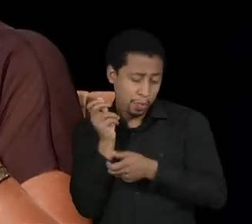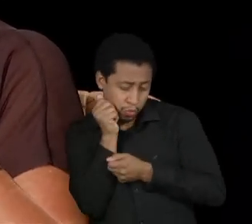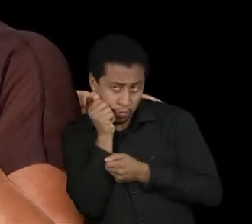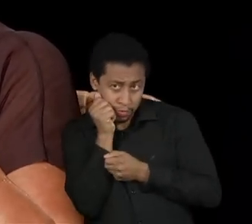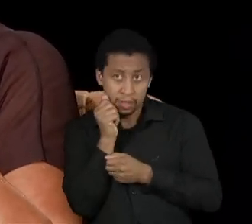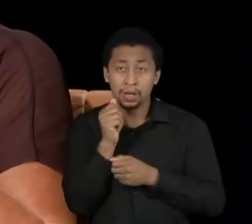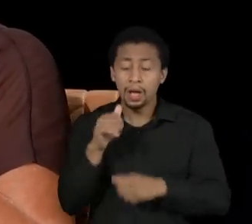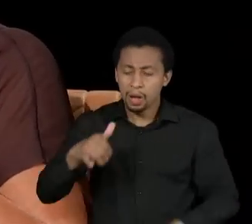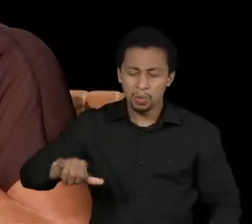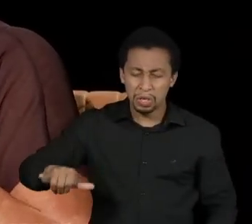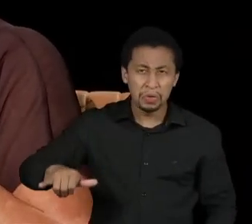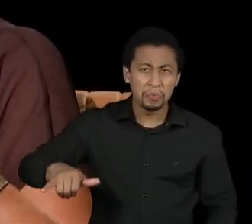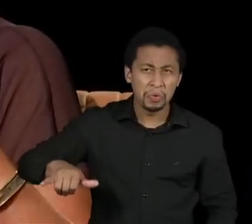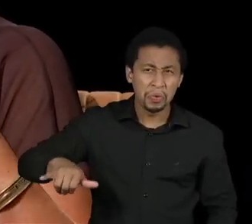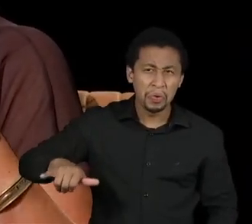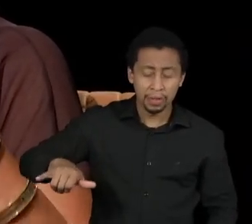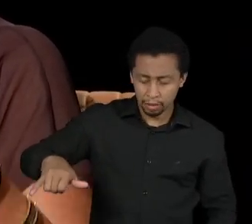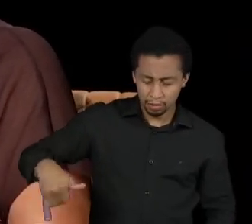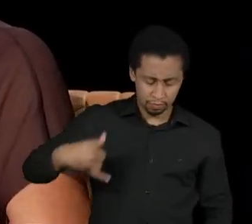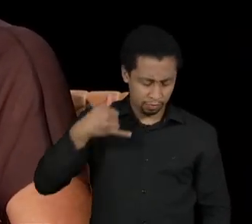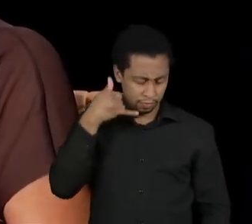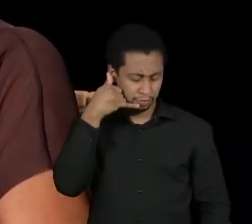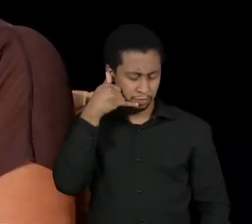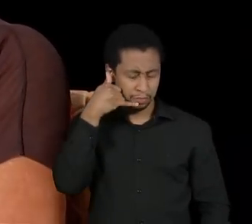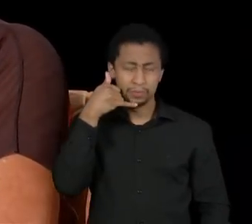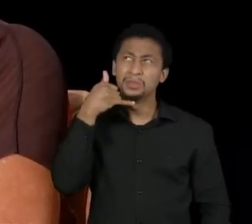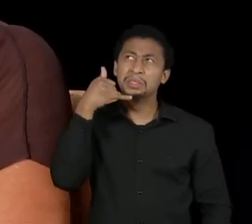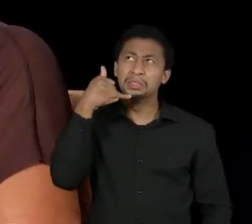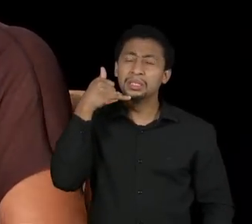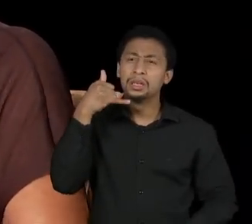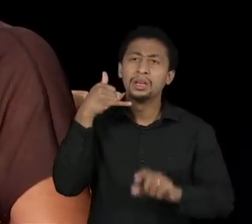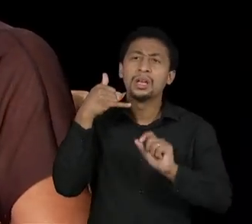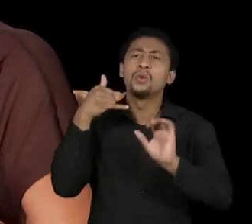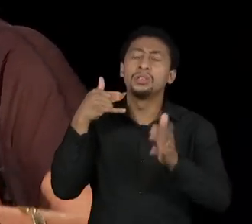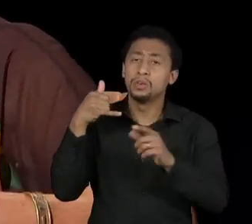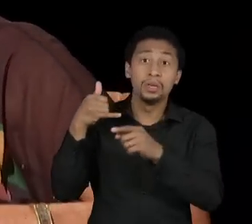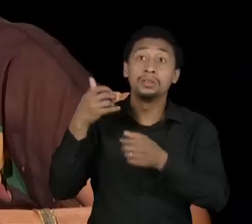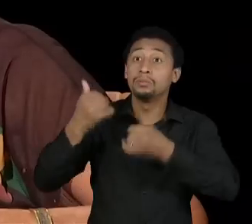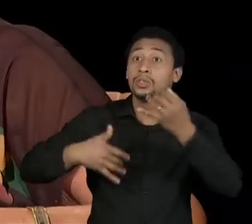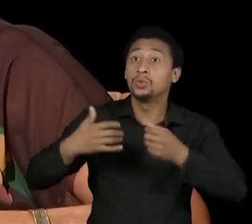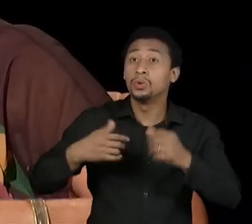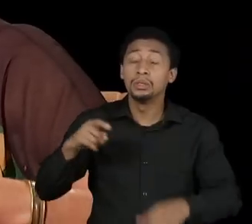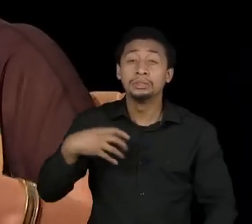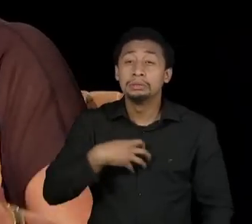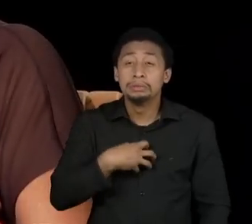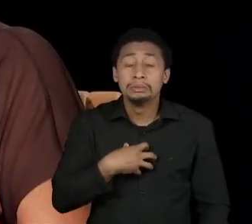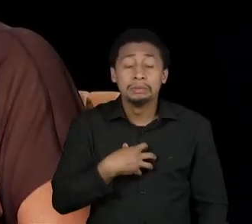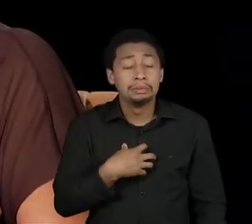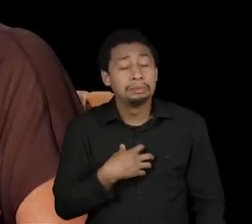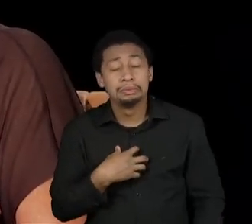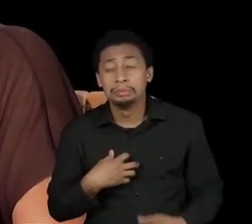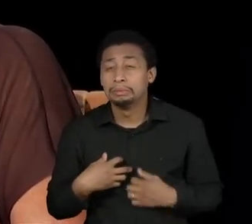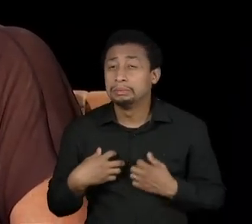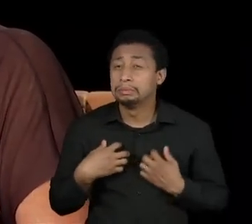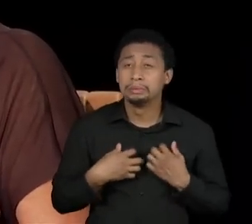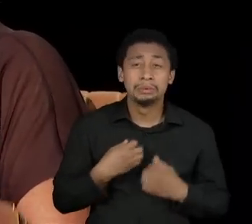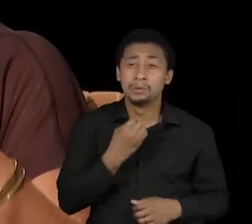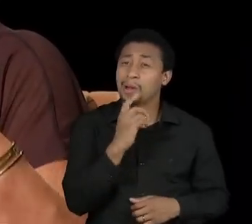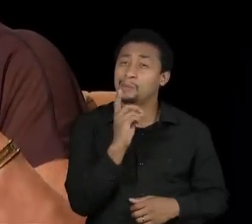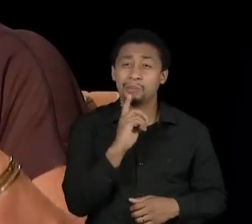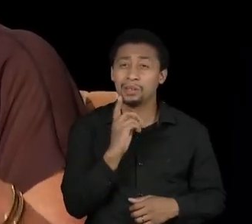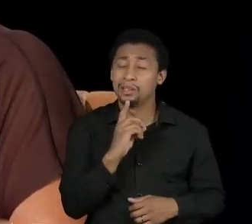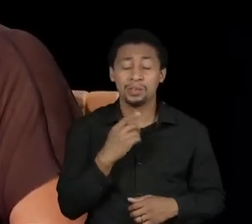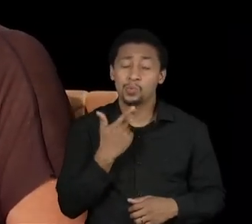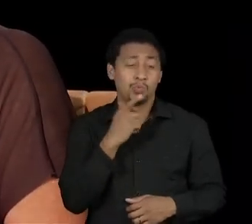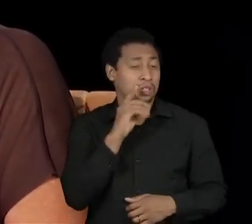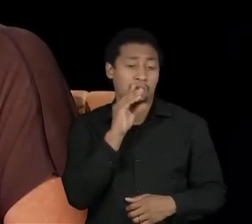mal. O que que tá... Eu disse... eu estou muito mal, ele falou. E eu disse, eu não estou conseguindo nem falar e não consigo abrir